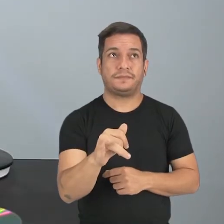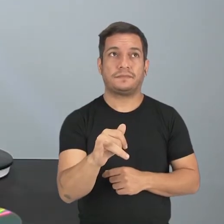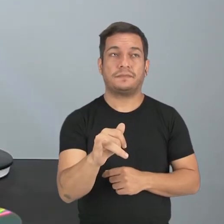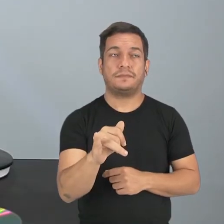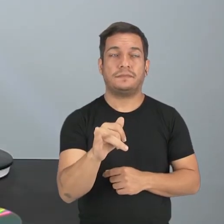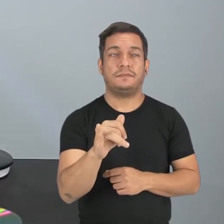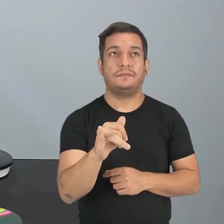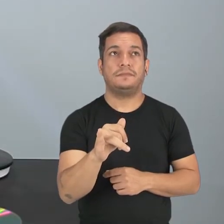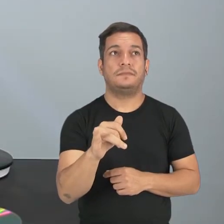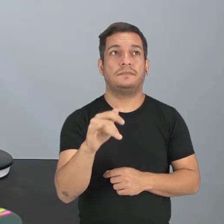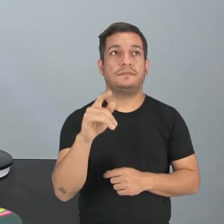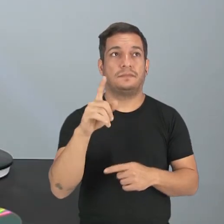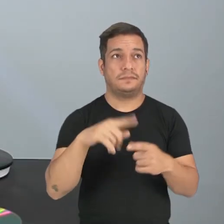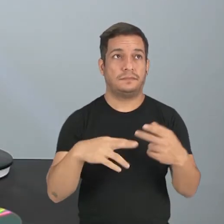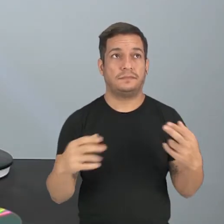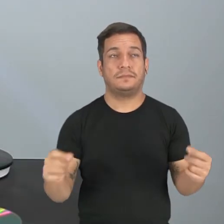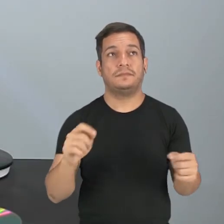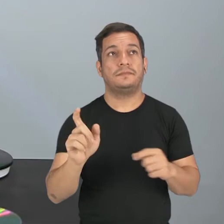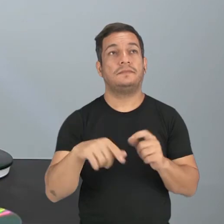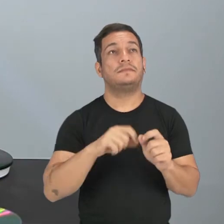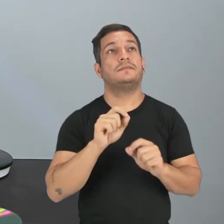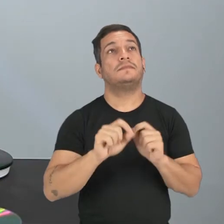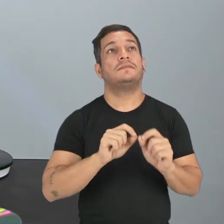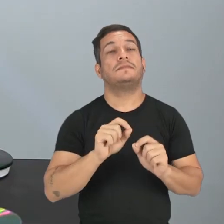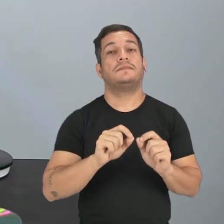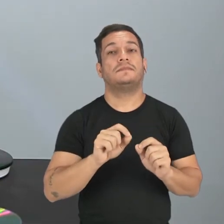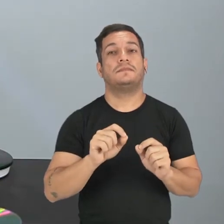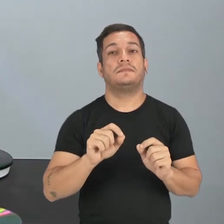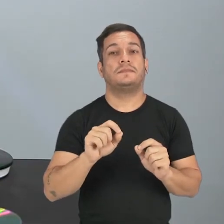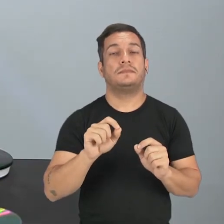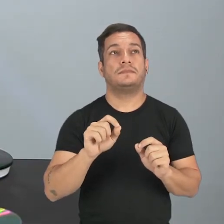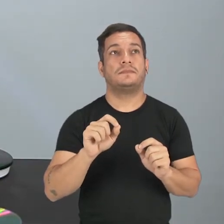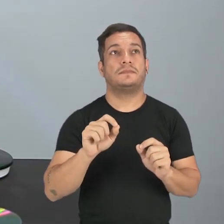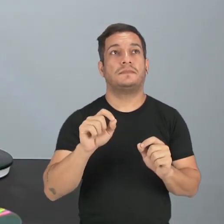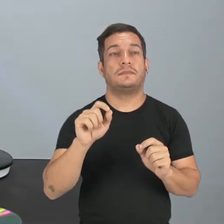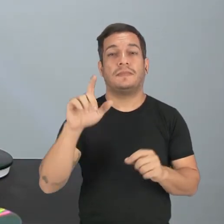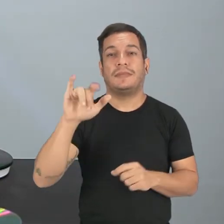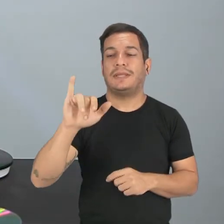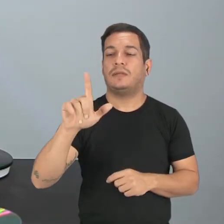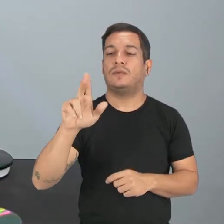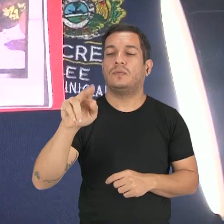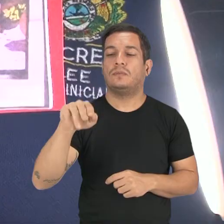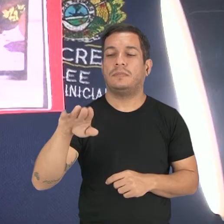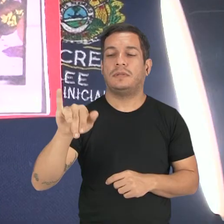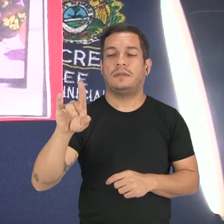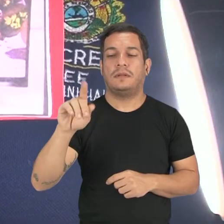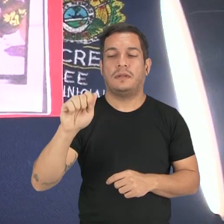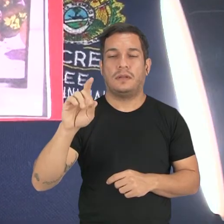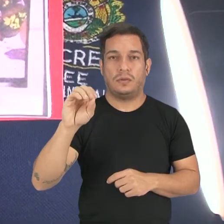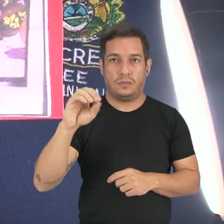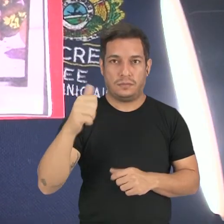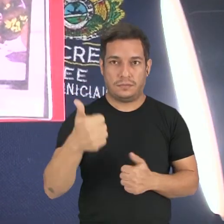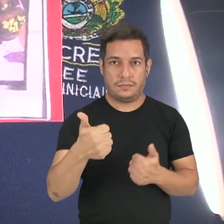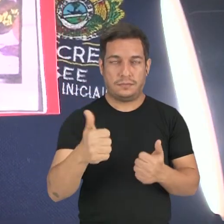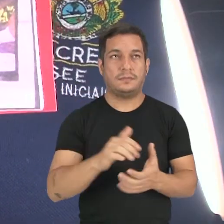energia, esse objeto passa a ser um objeto iluminado,